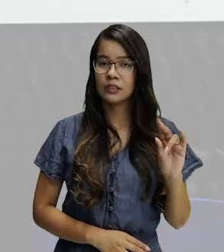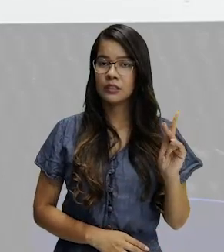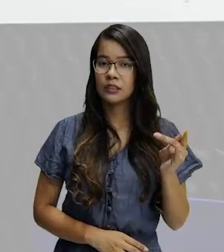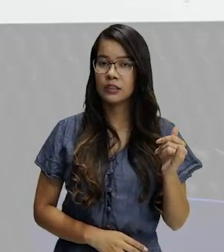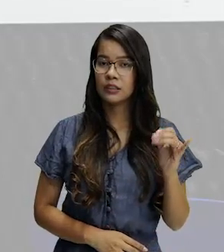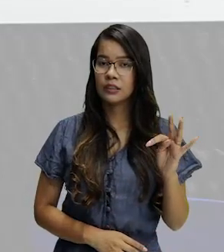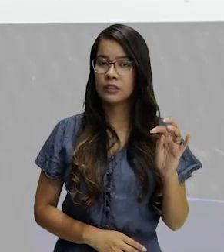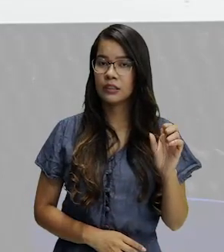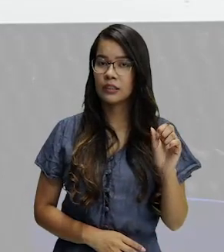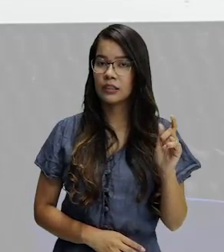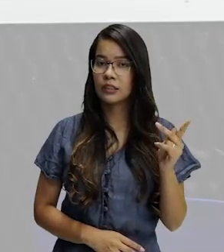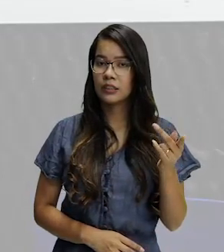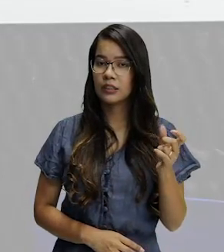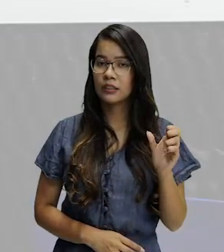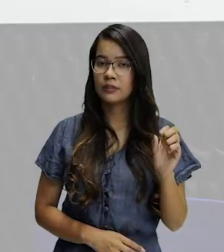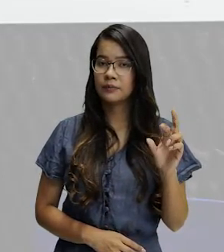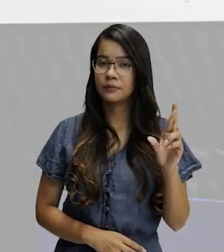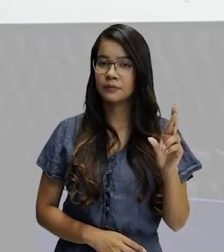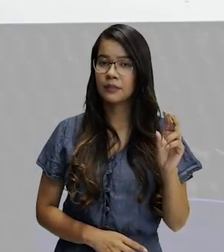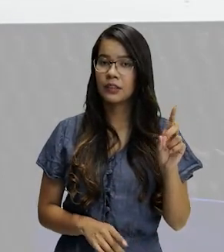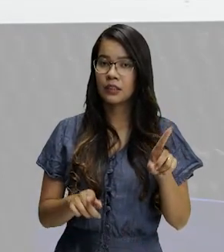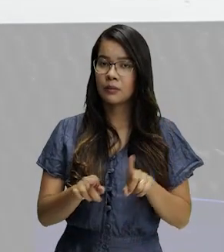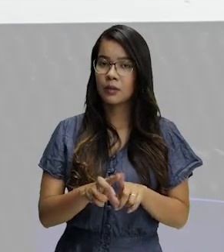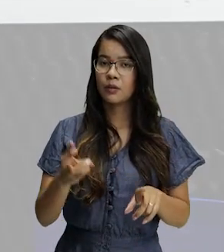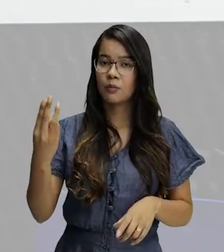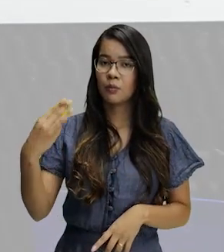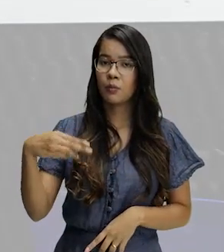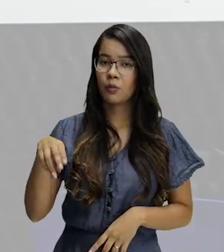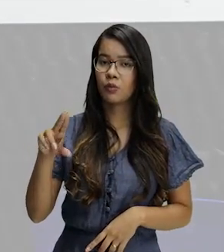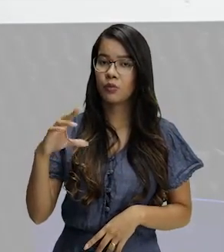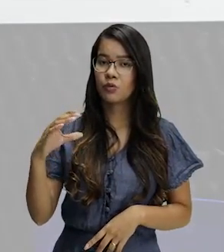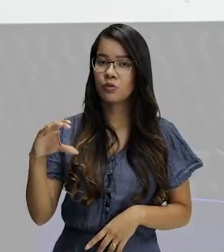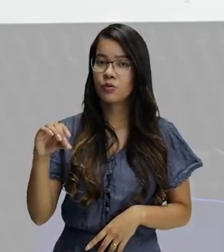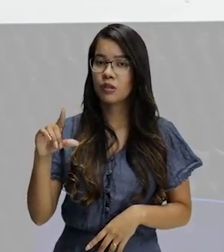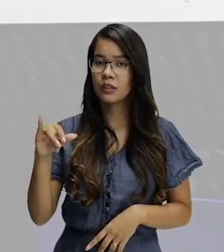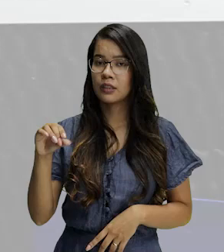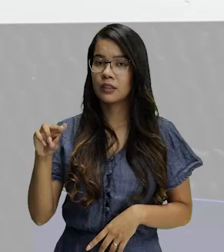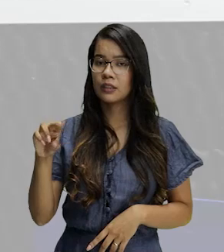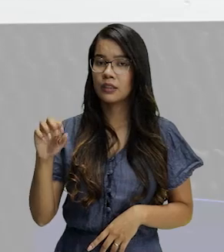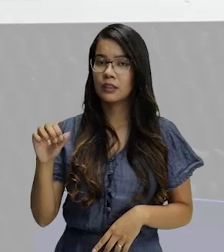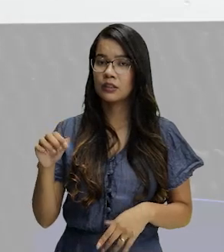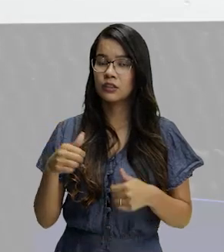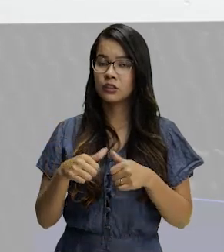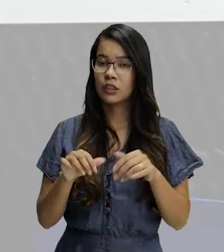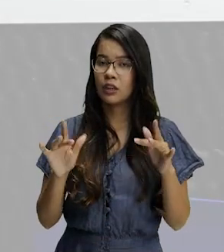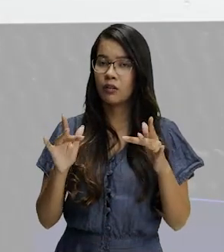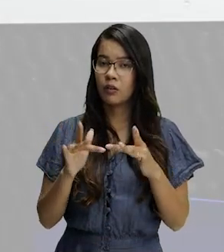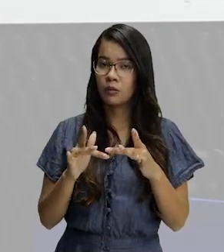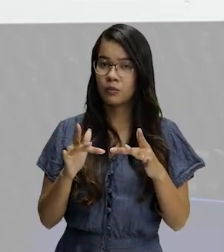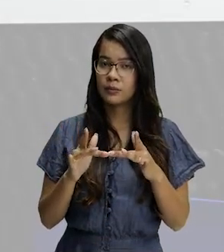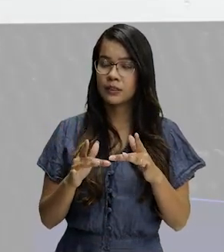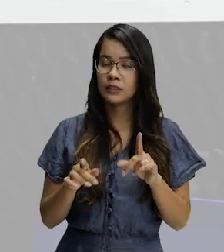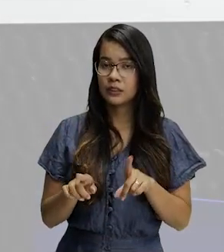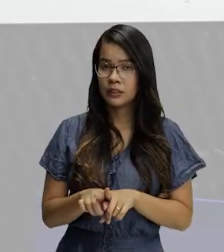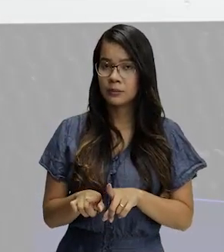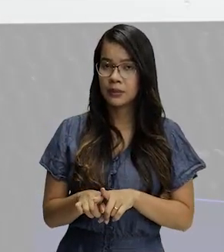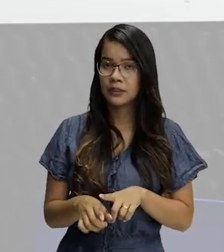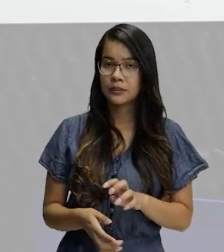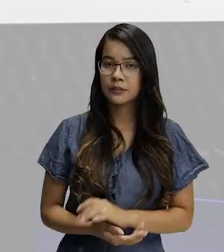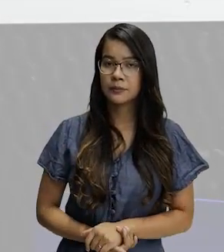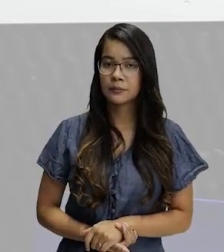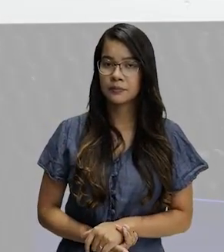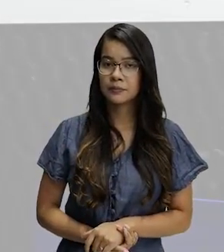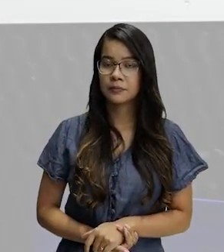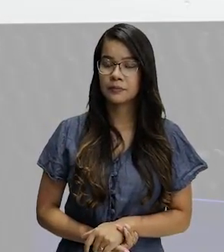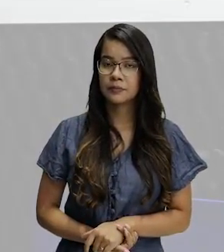Mussolini estariam combinando também, além desse pacto de não agressão mútua,